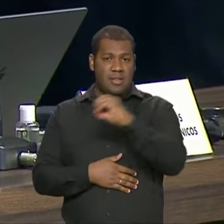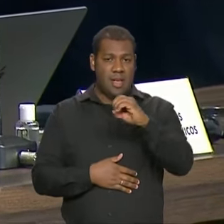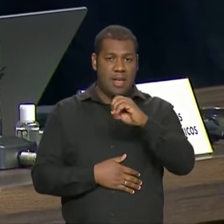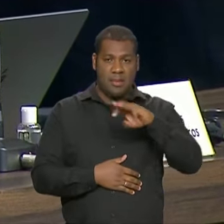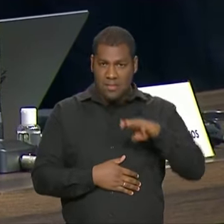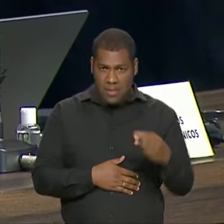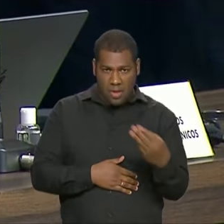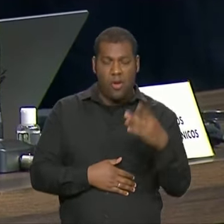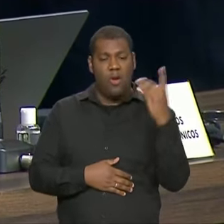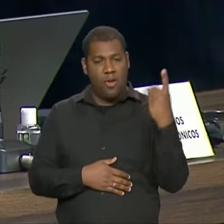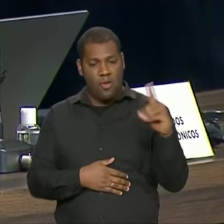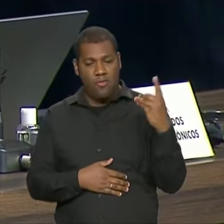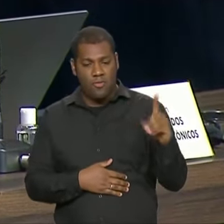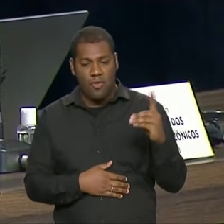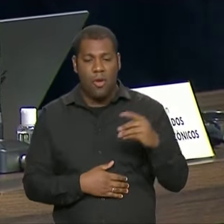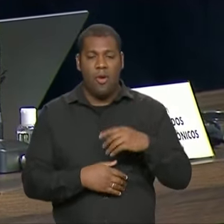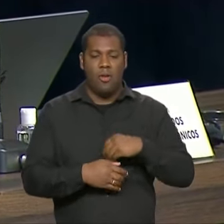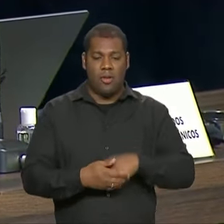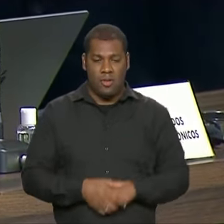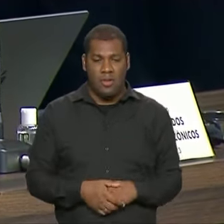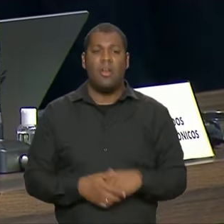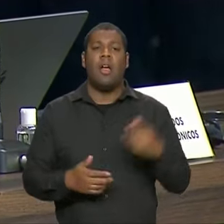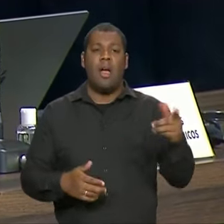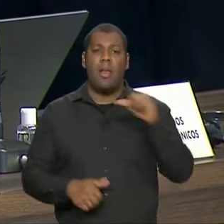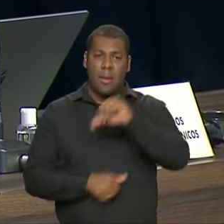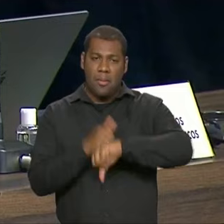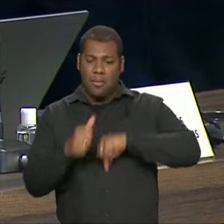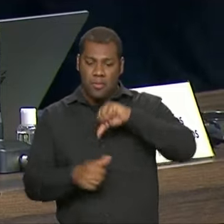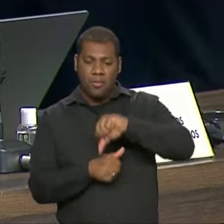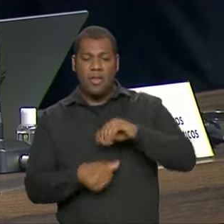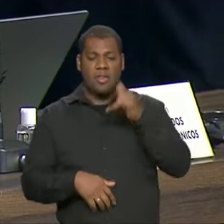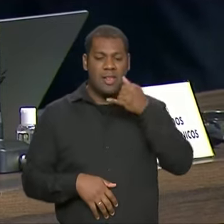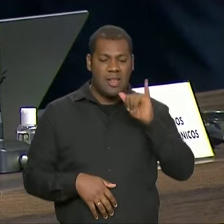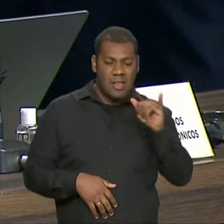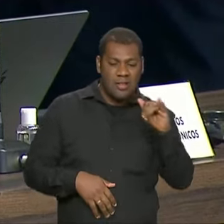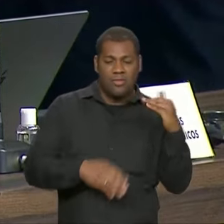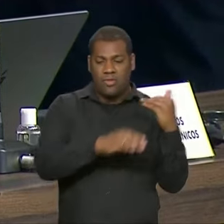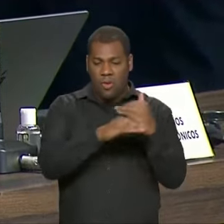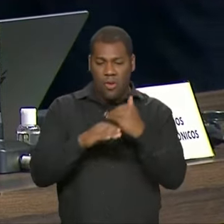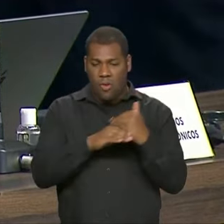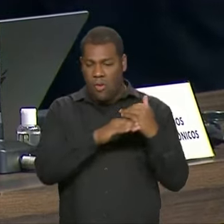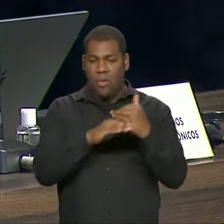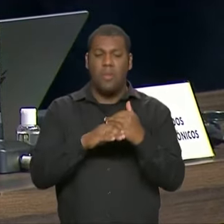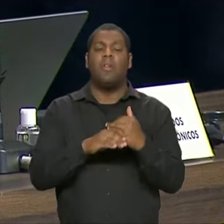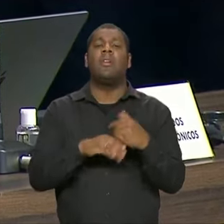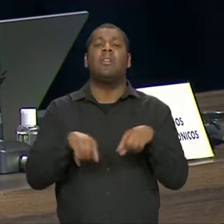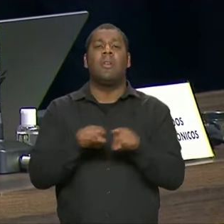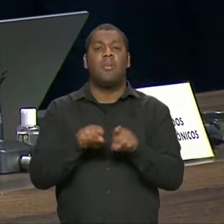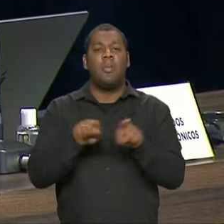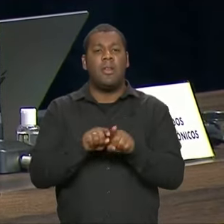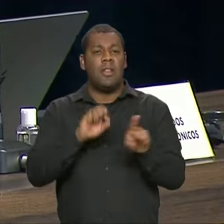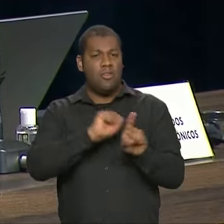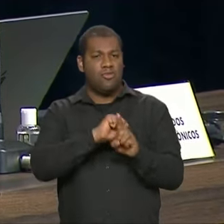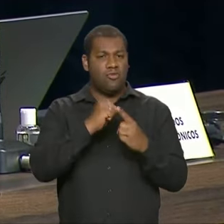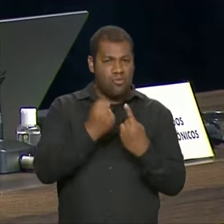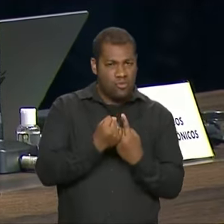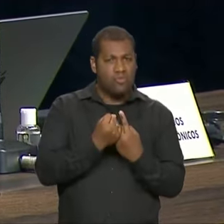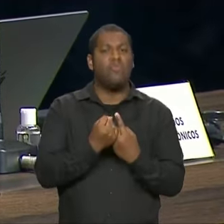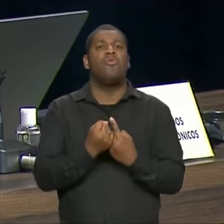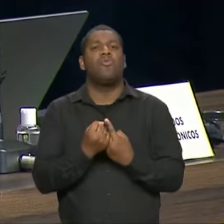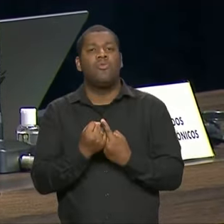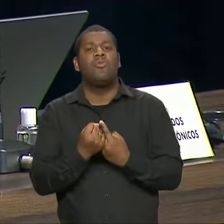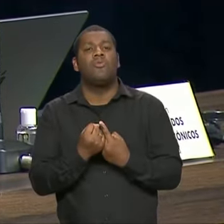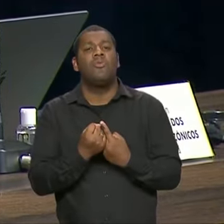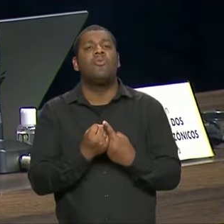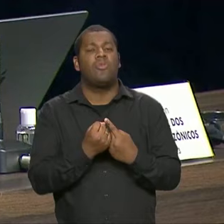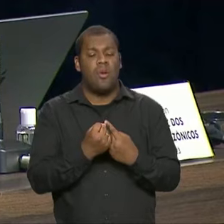os países em desenvolvimento para a transição energética, que tem que ser justa, popular e socioecológica. A Amazônia